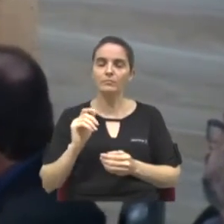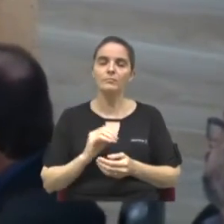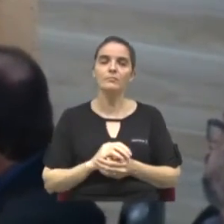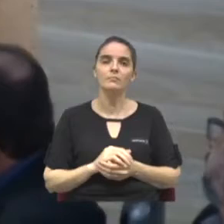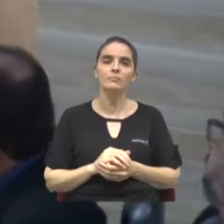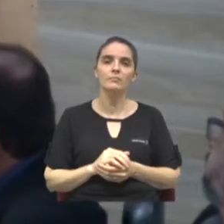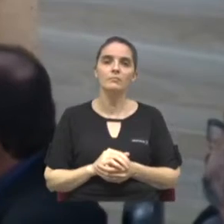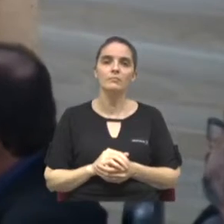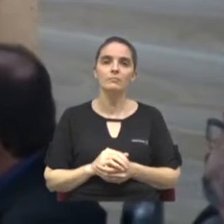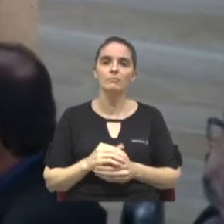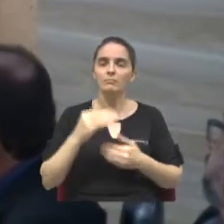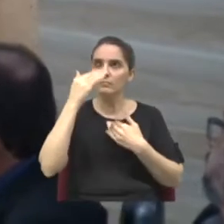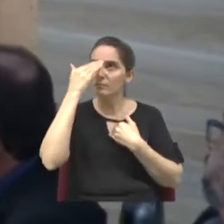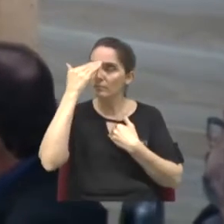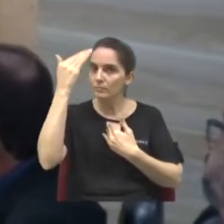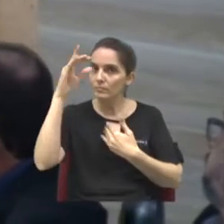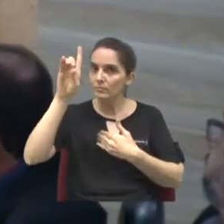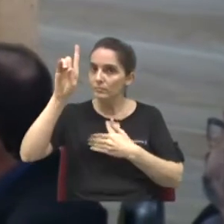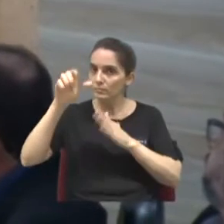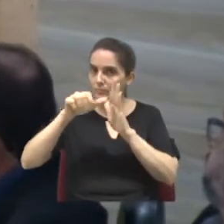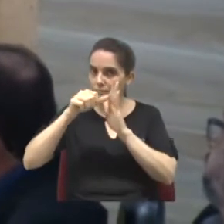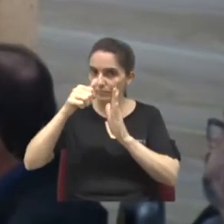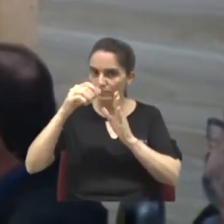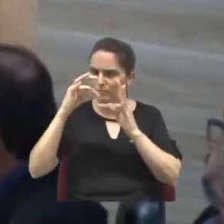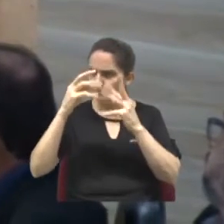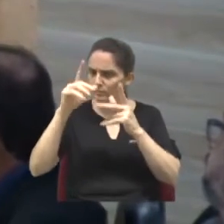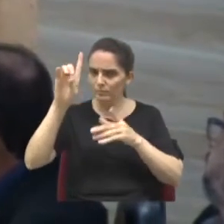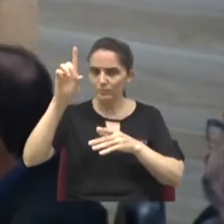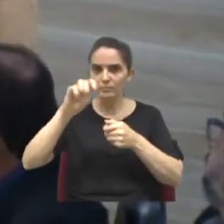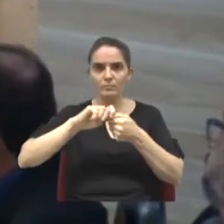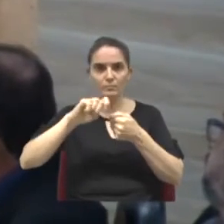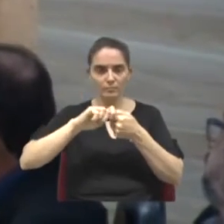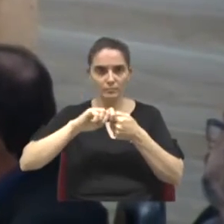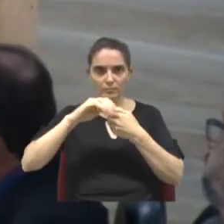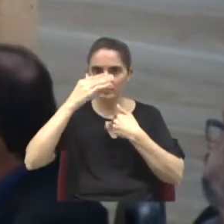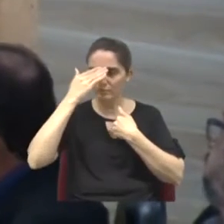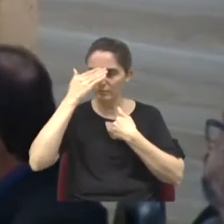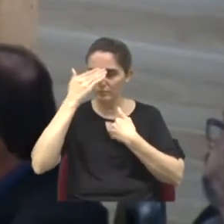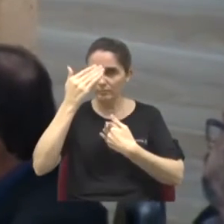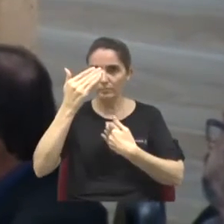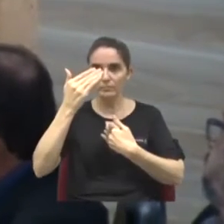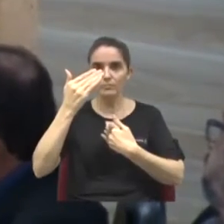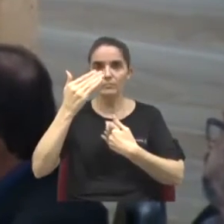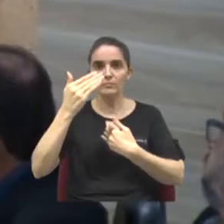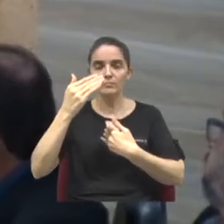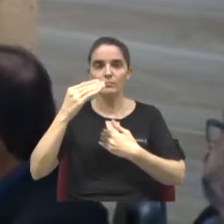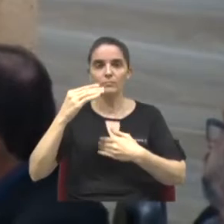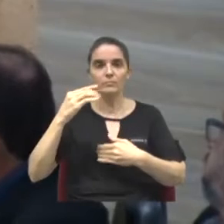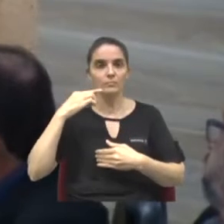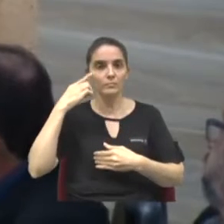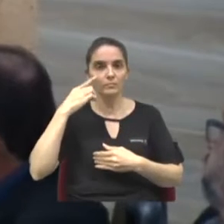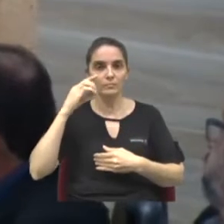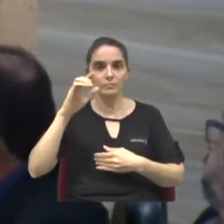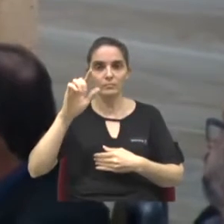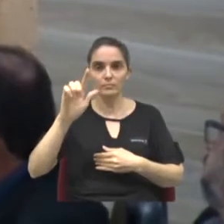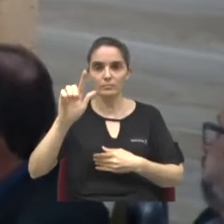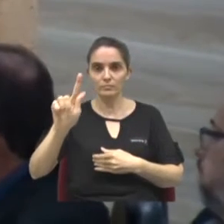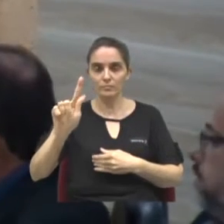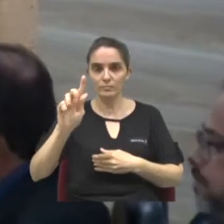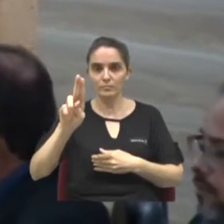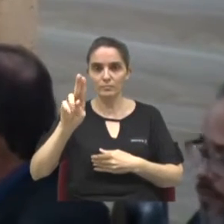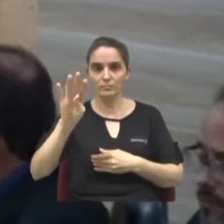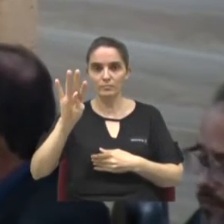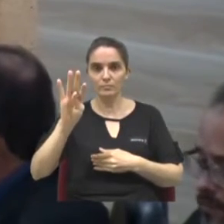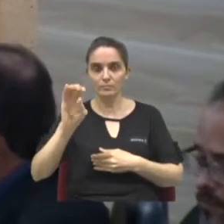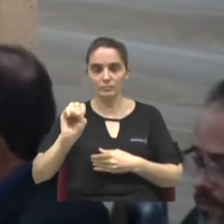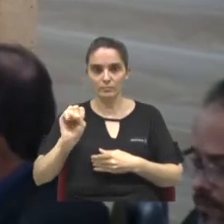Então, primeiramente, agradecer a Deus por tudo que Ele tem feito. Agradecer o doutor Gustavo Arnosti, que brilhantemente